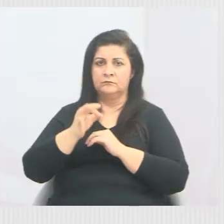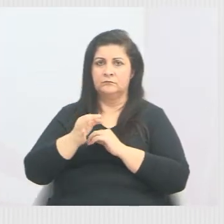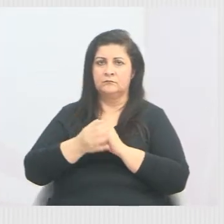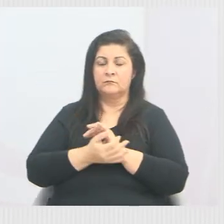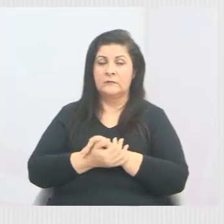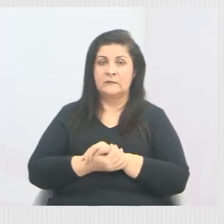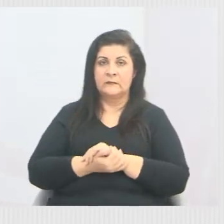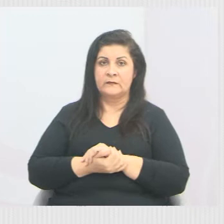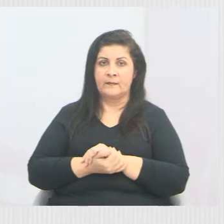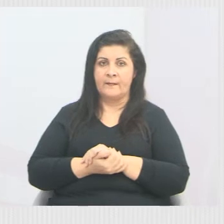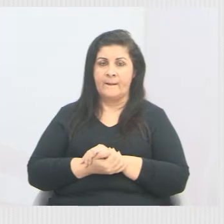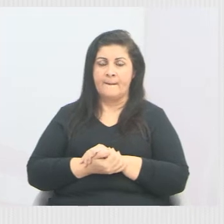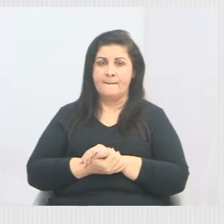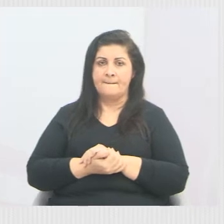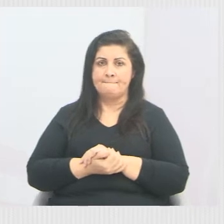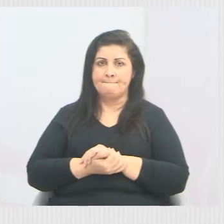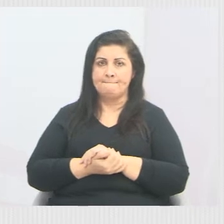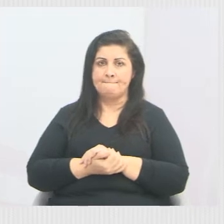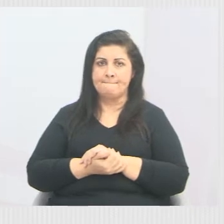5.505.028,53.